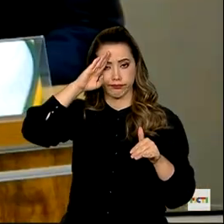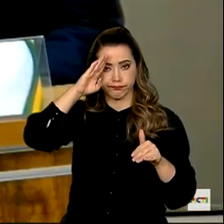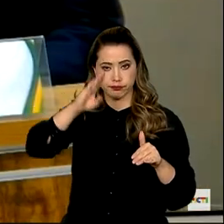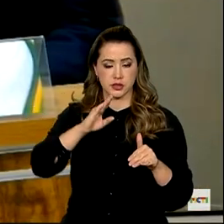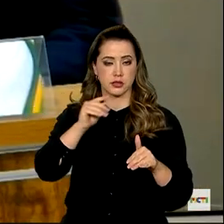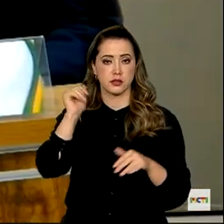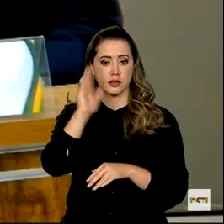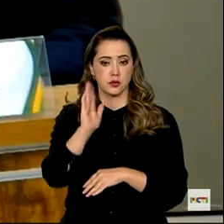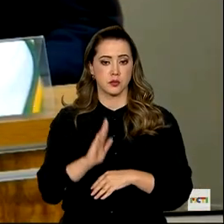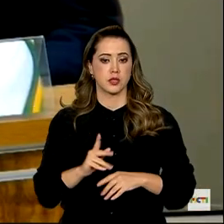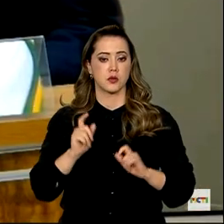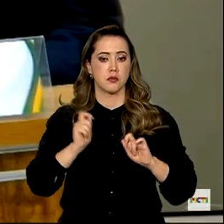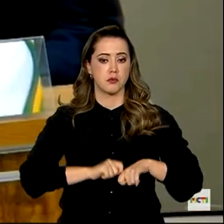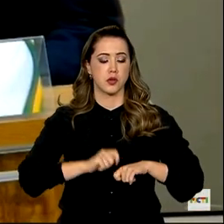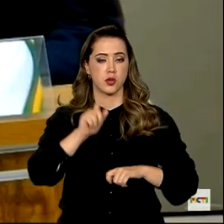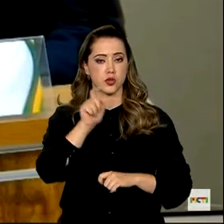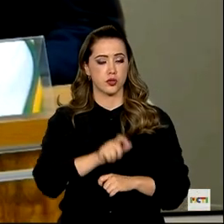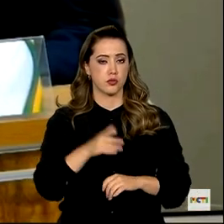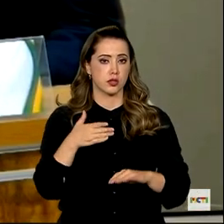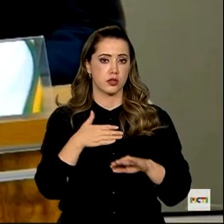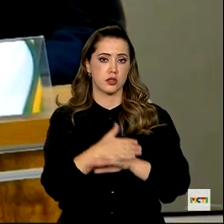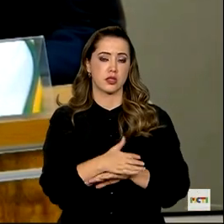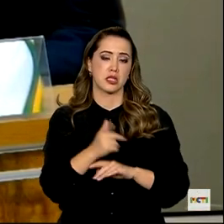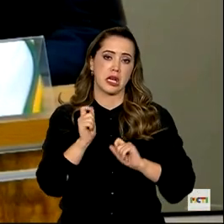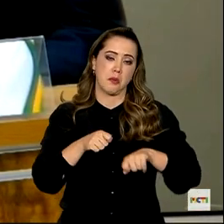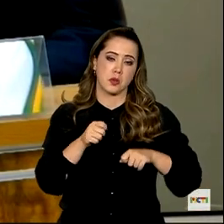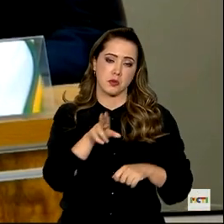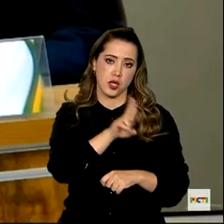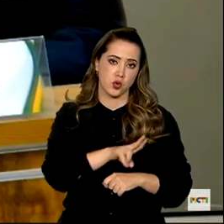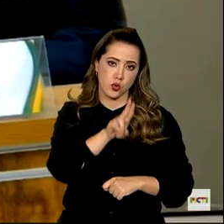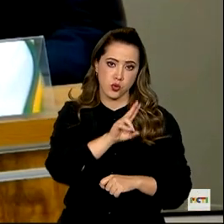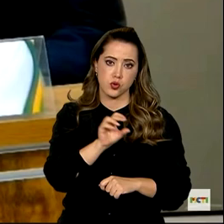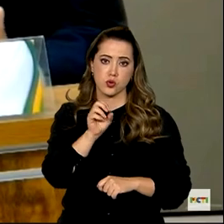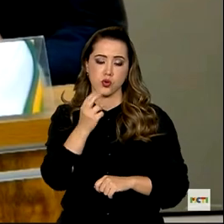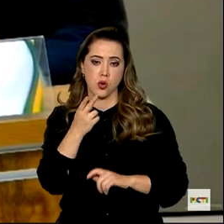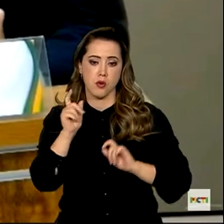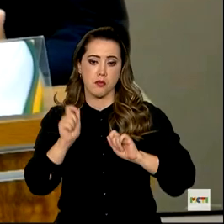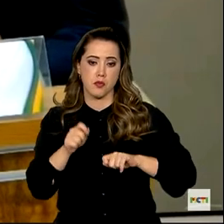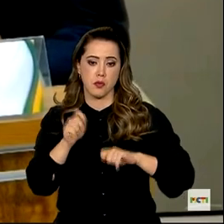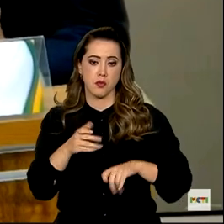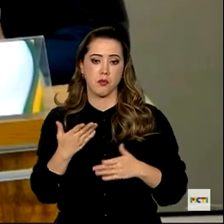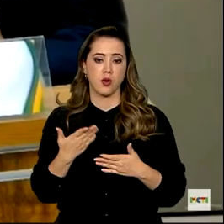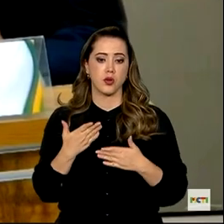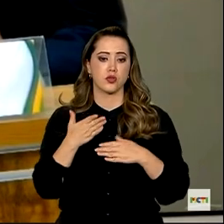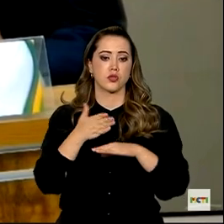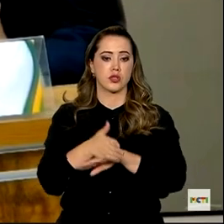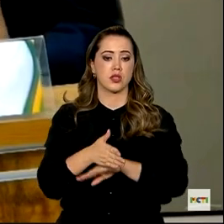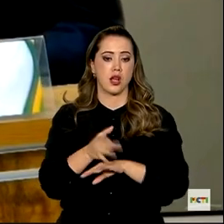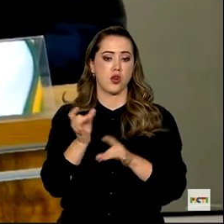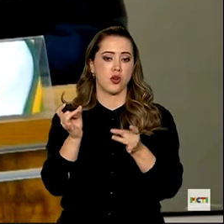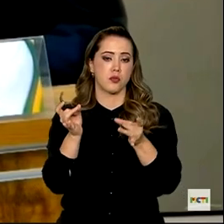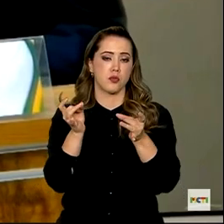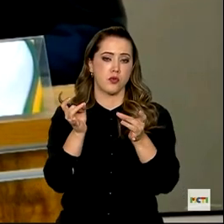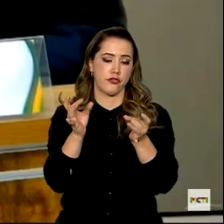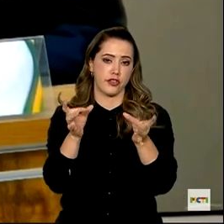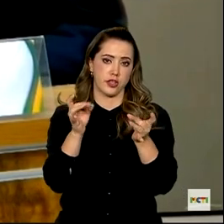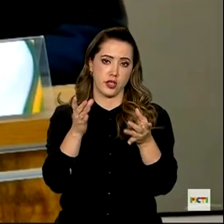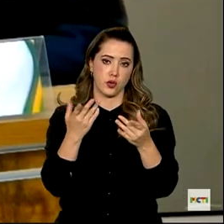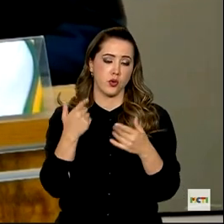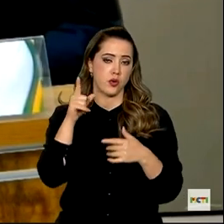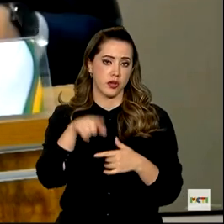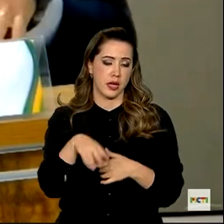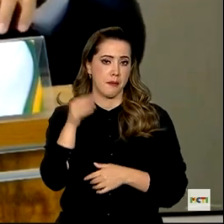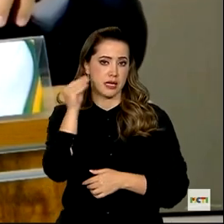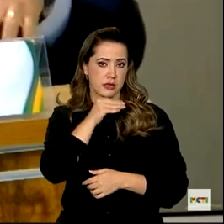Brasil. Pode entrar como consumidor ou como revendedor, que é a parte mais fraca e pode ser substituída por qualquer outro país, ou com a